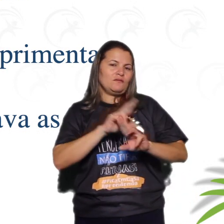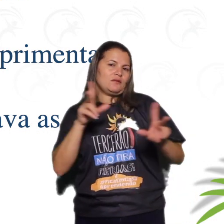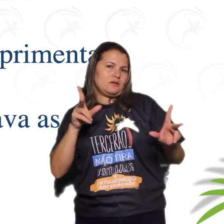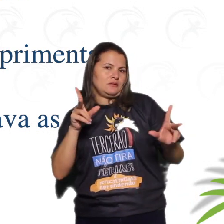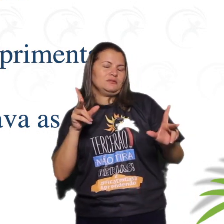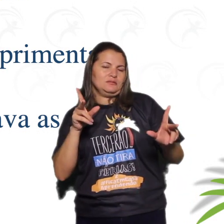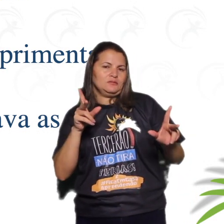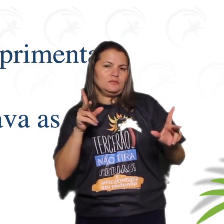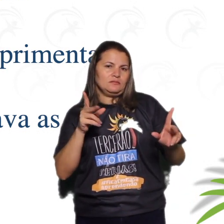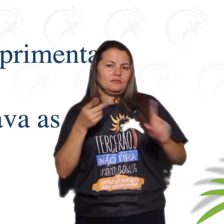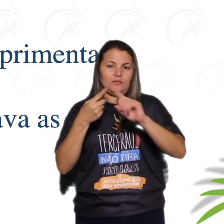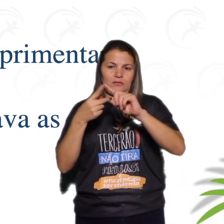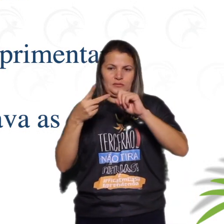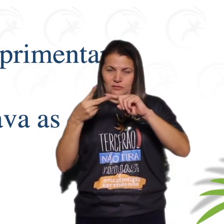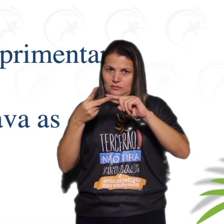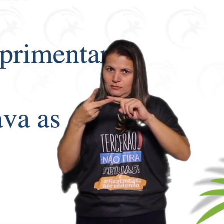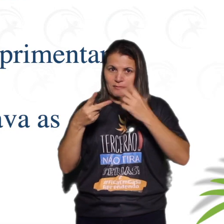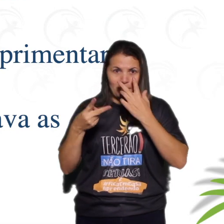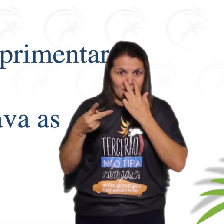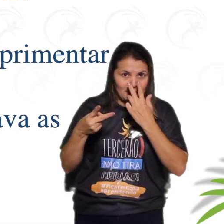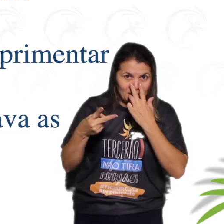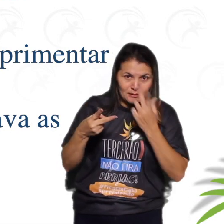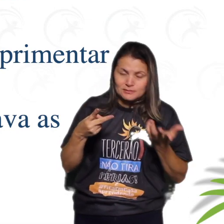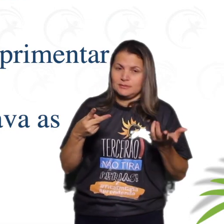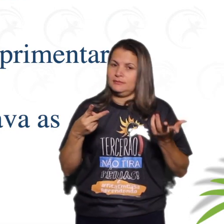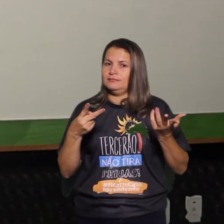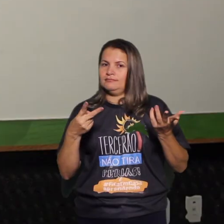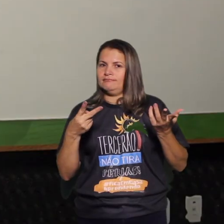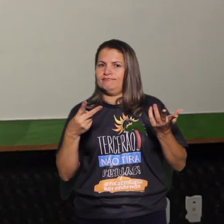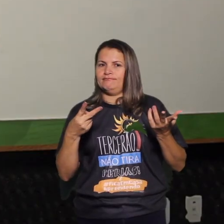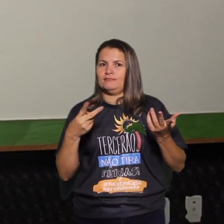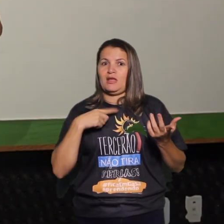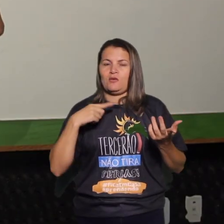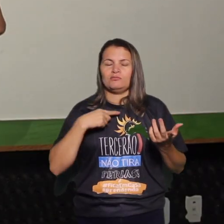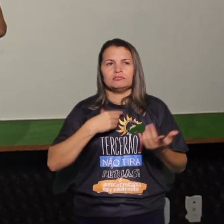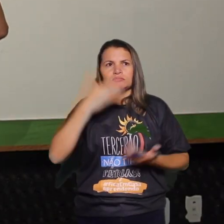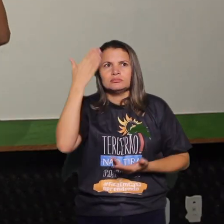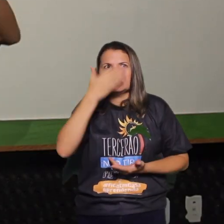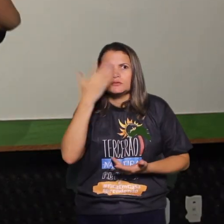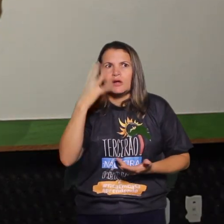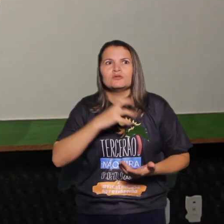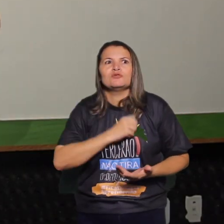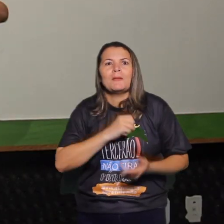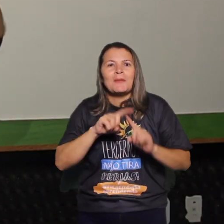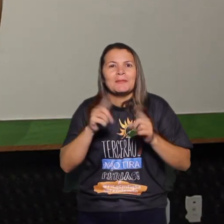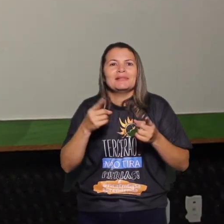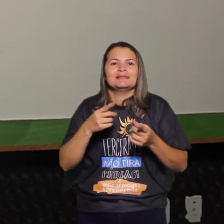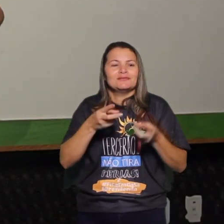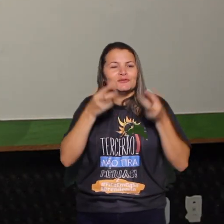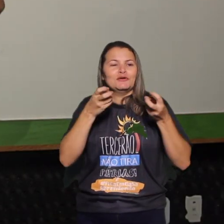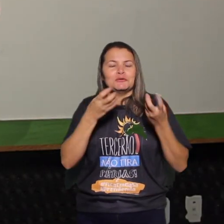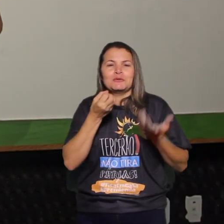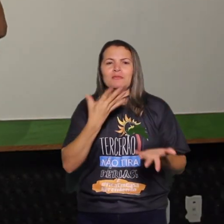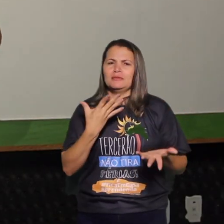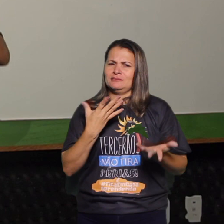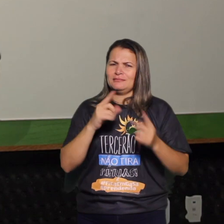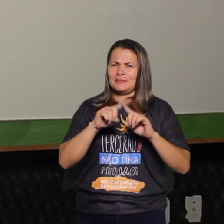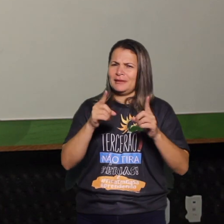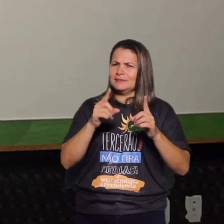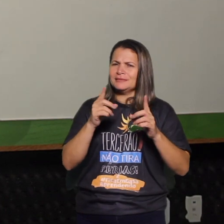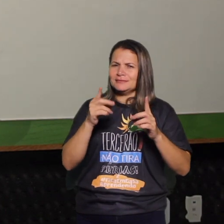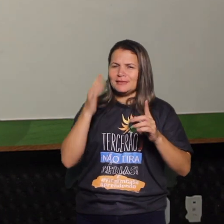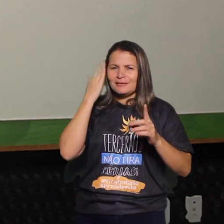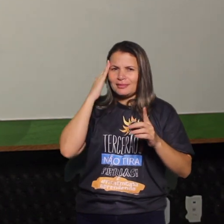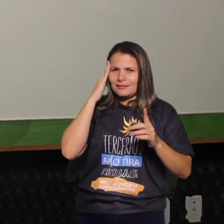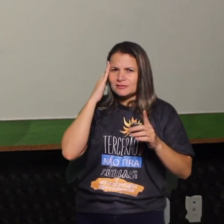muito parecidos. Estou cego de amor e vejo o quanto isso é bom. Gente, cegueira, uma pessoa ficar cega, não tem nada de bom. Mas